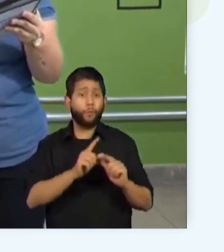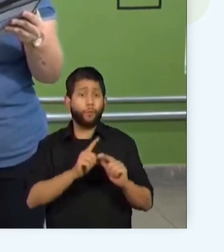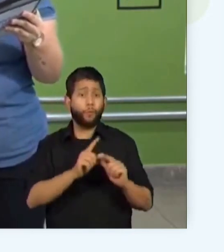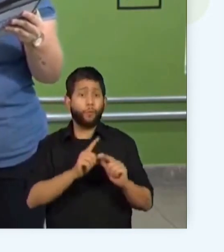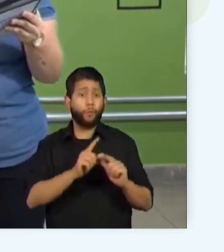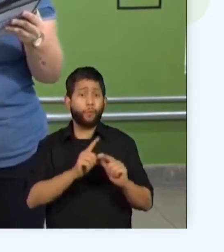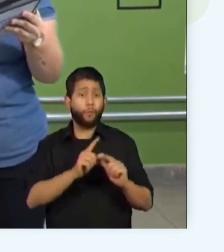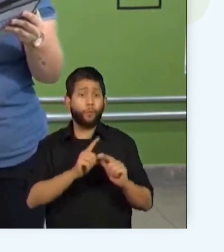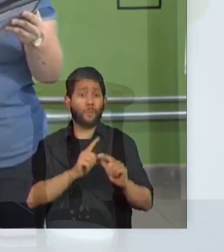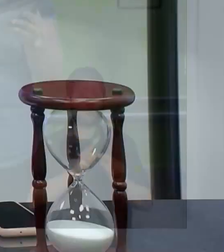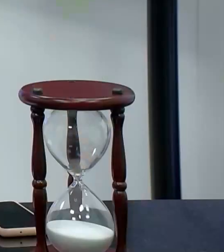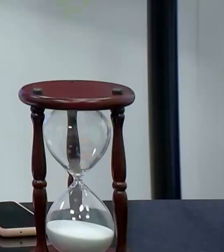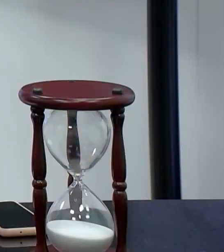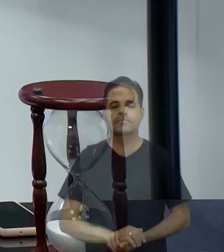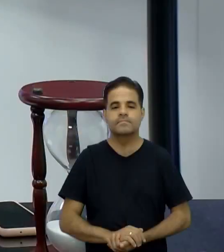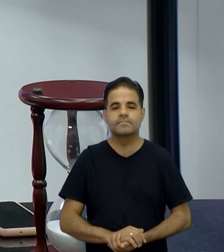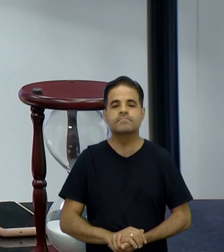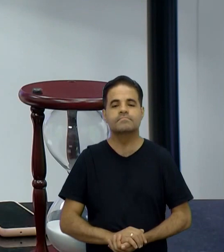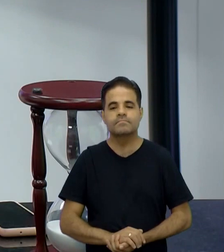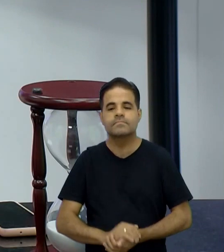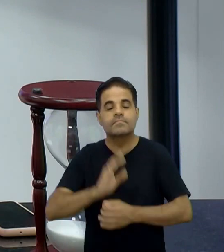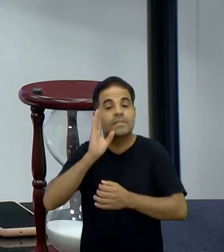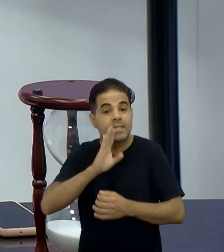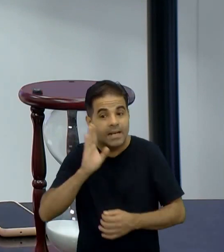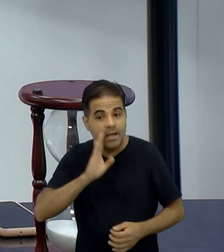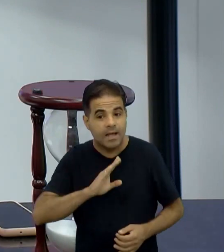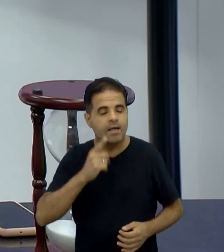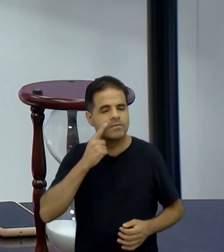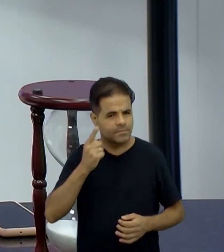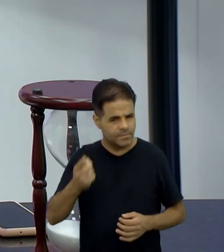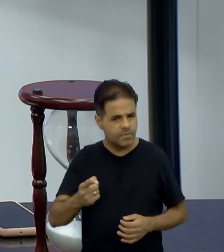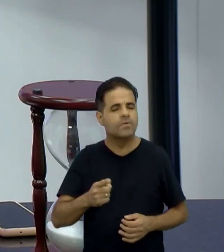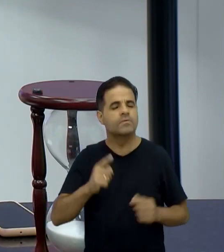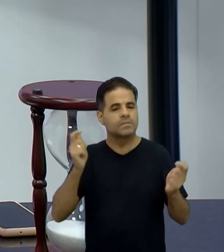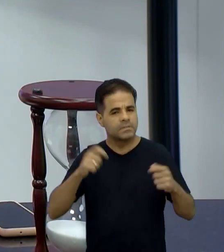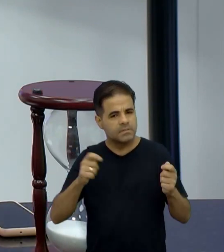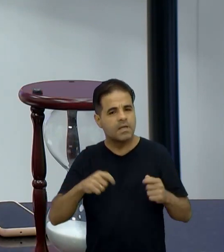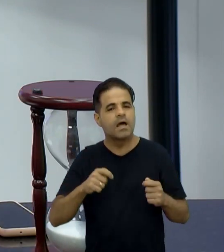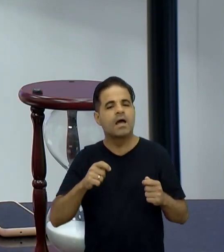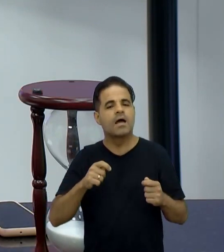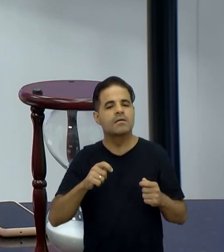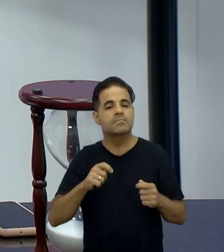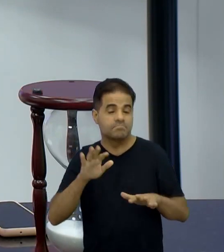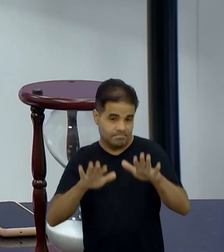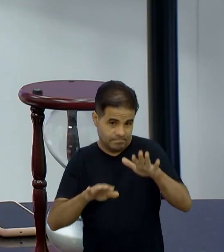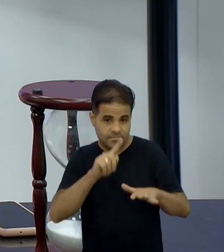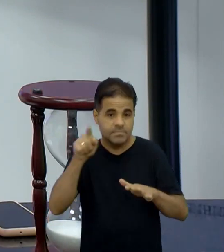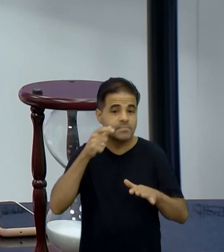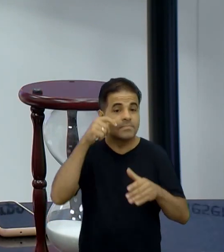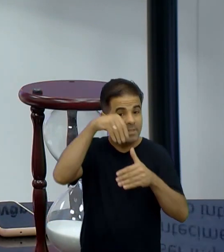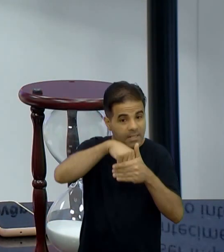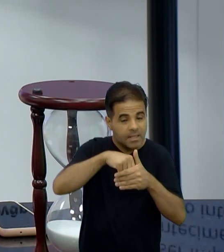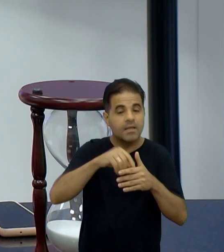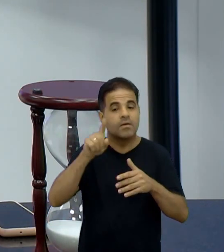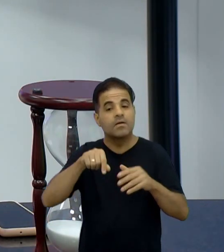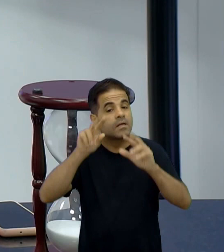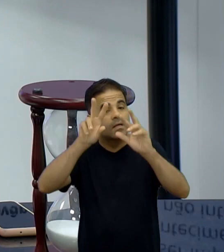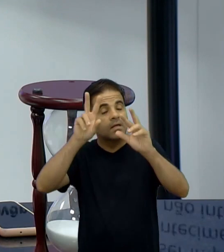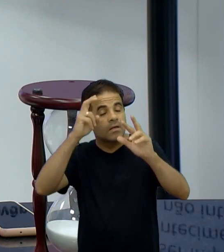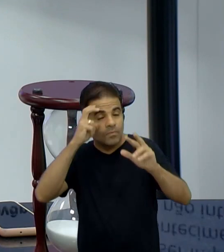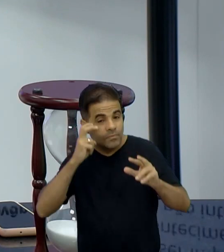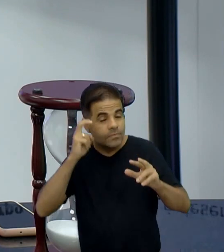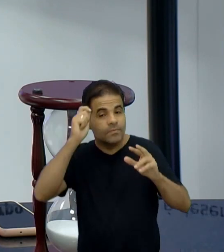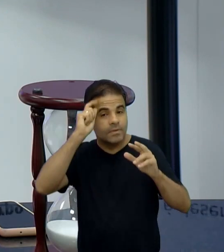pessoas. Olha que legal, né? E aí assim, vocês vão estar ali, vocês estarão ali dentro da questão da cultura